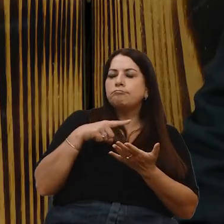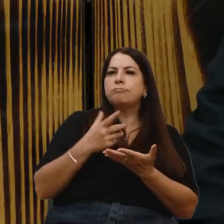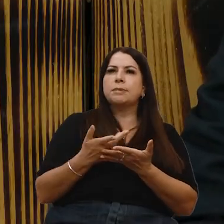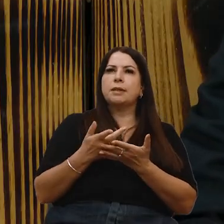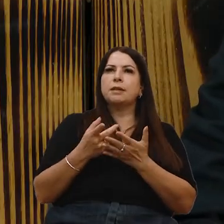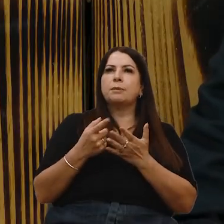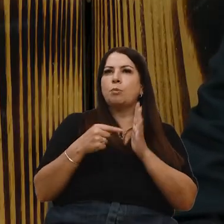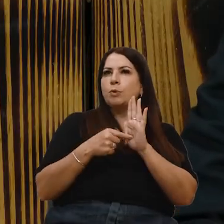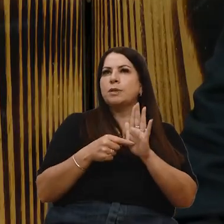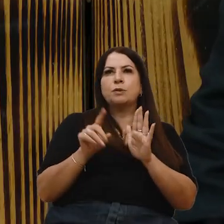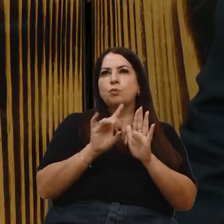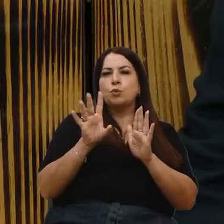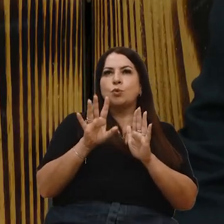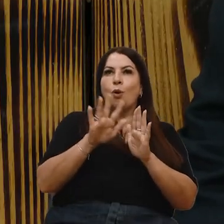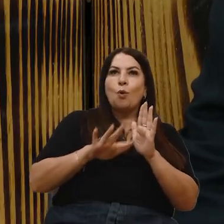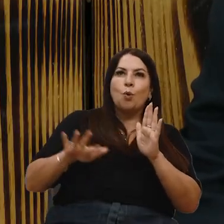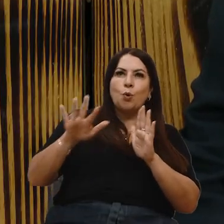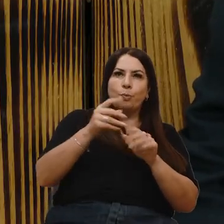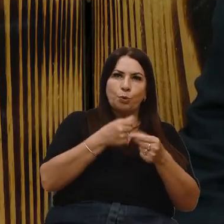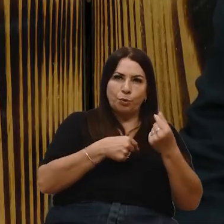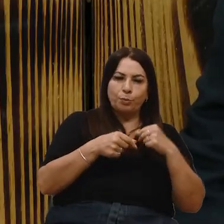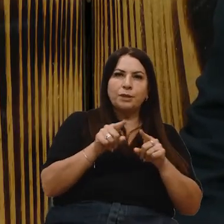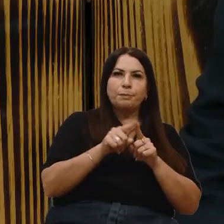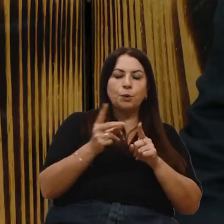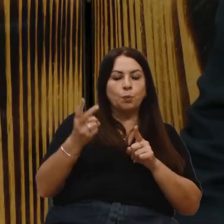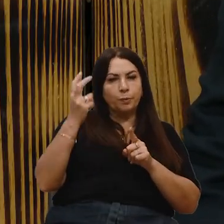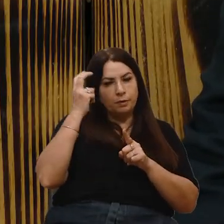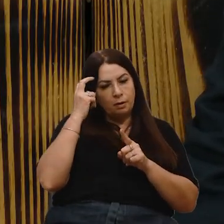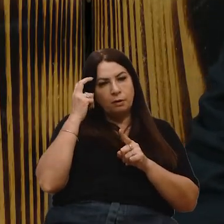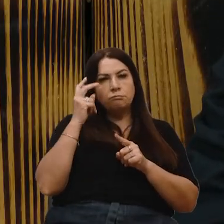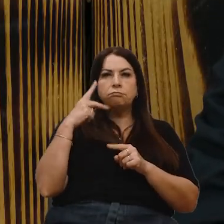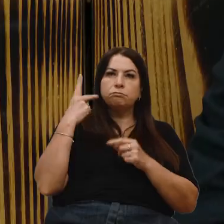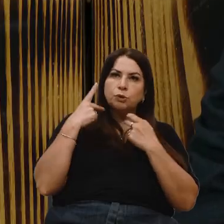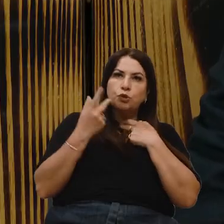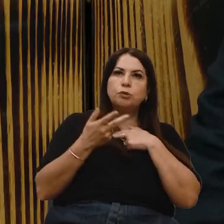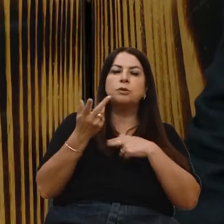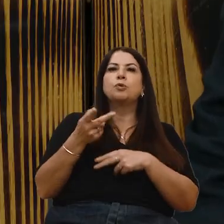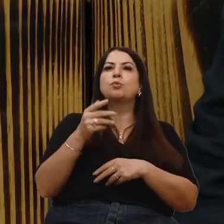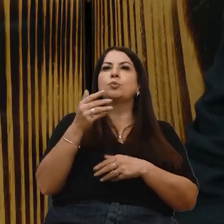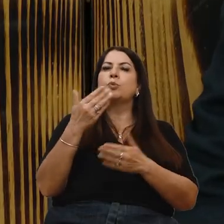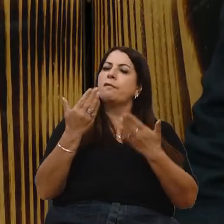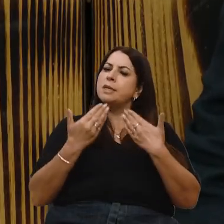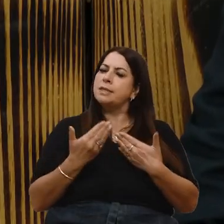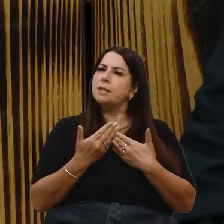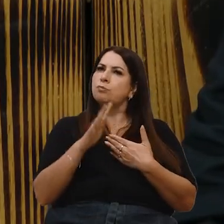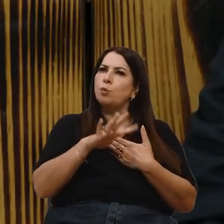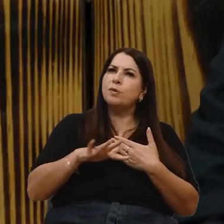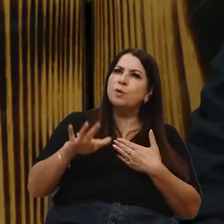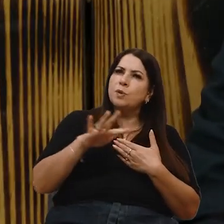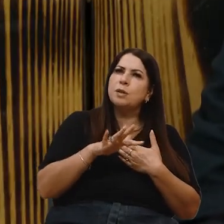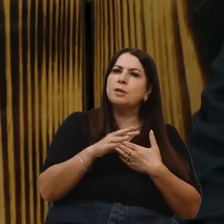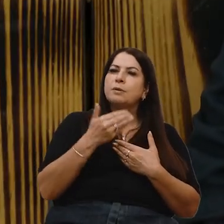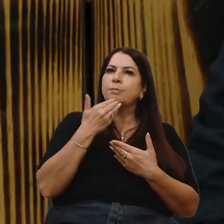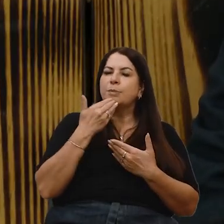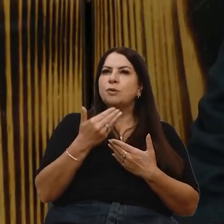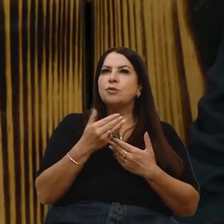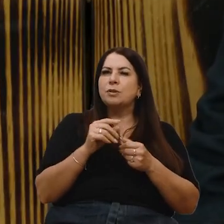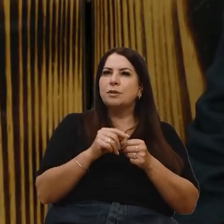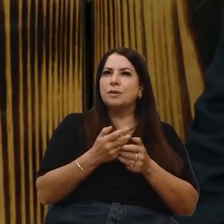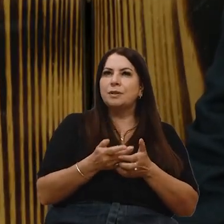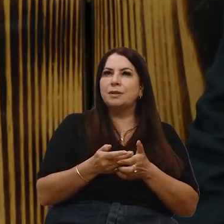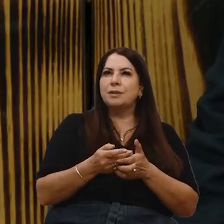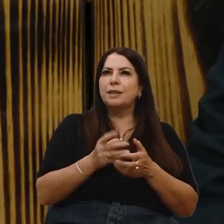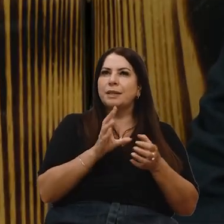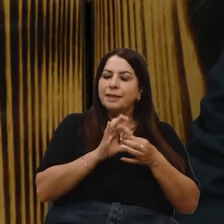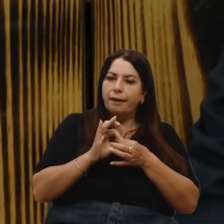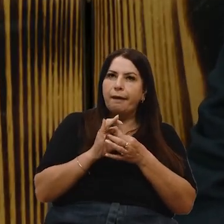que nos traz aqui não só o panorama econômico, mas também cultural e político. A sua avaliação desse cenário todo na medida em que